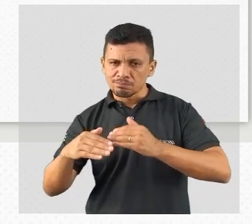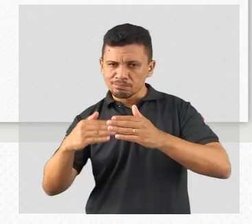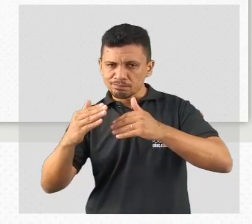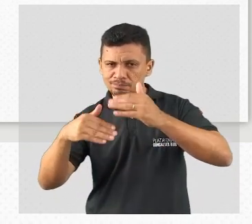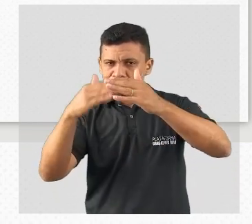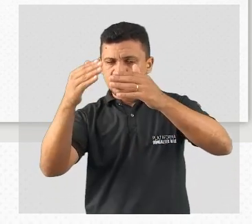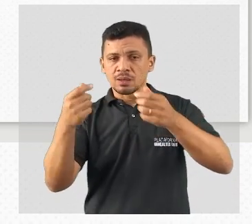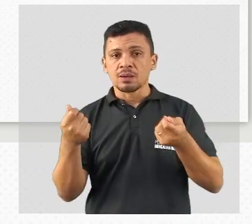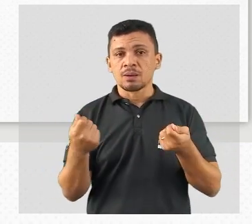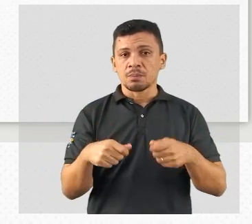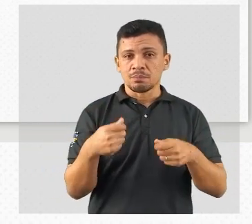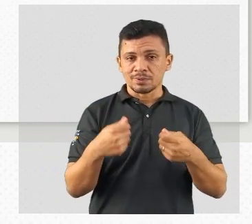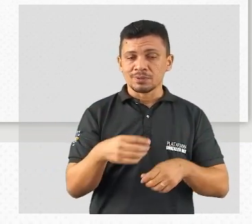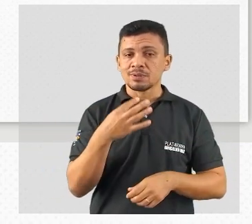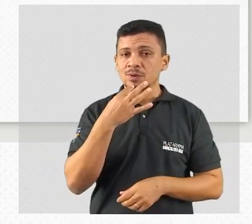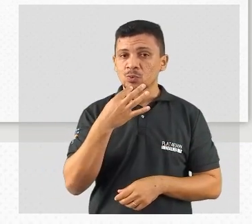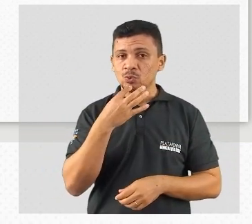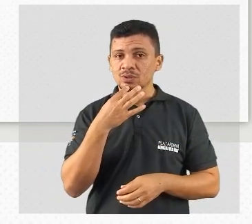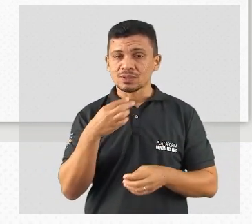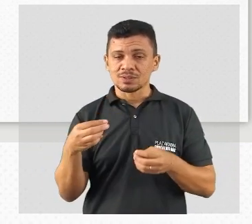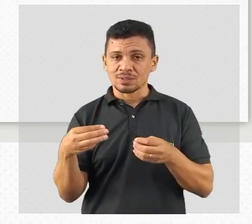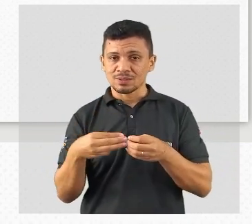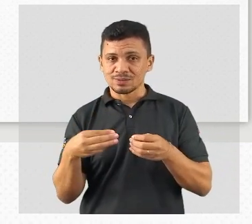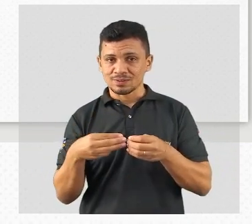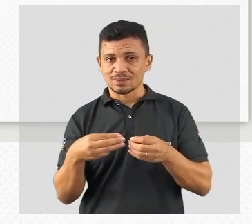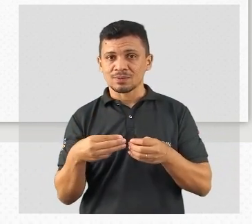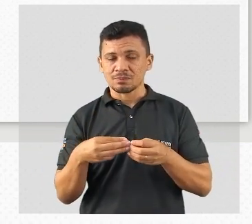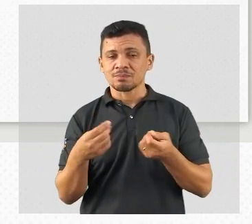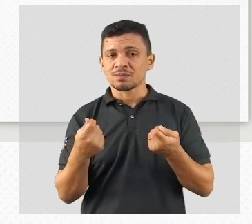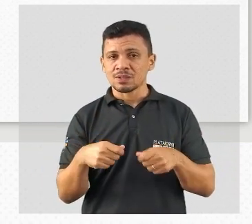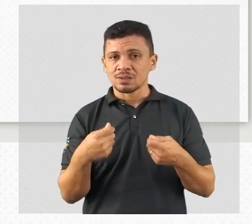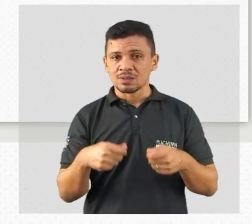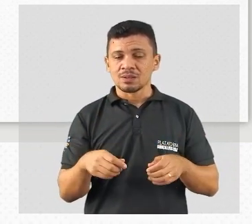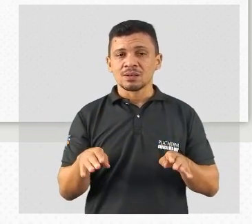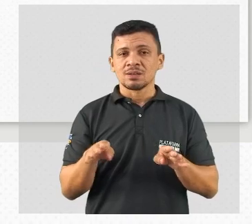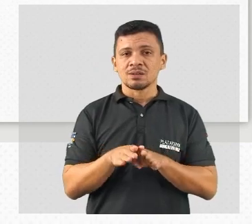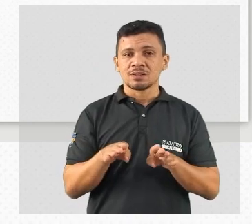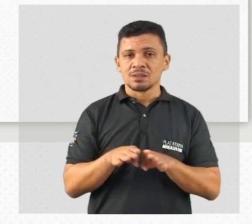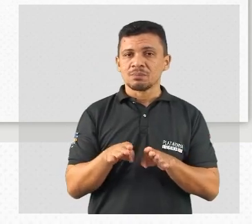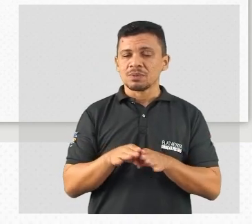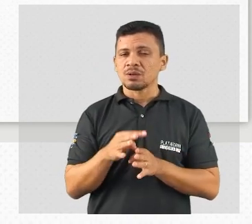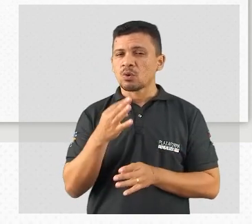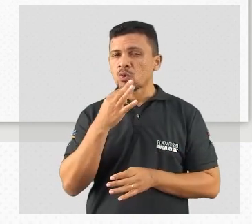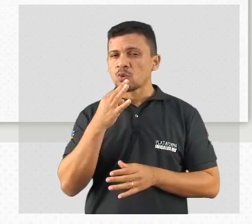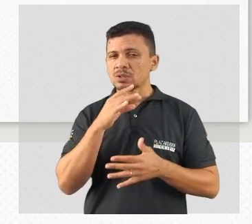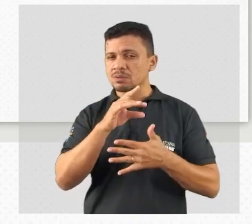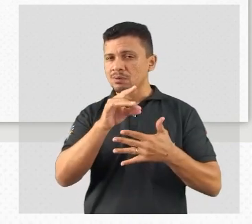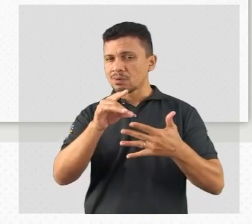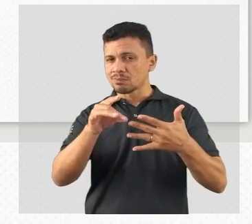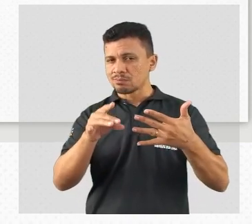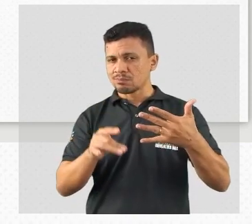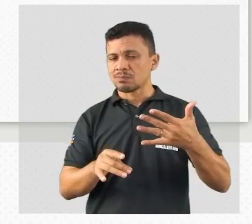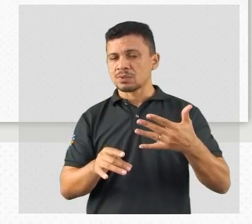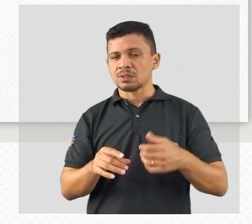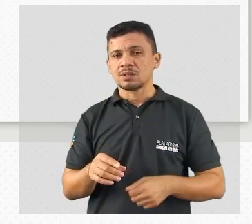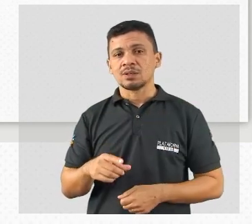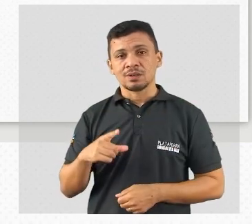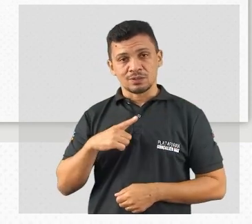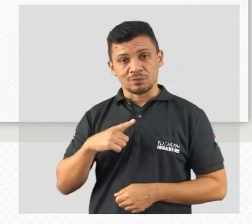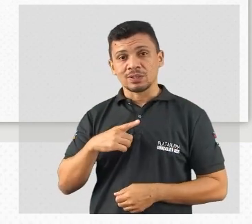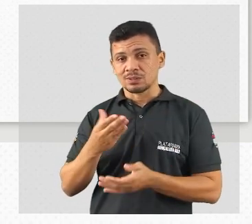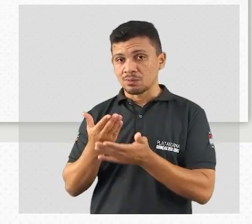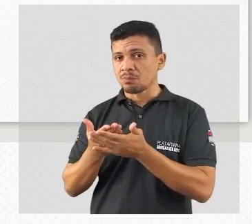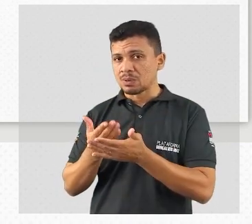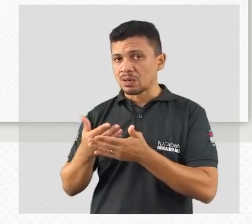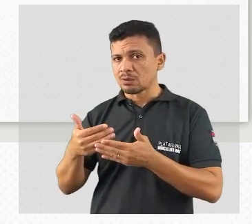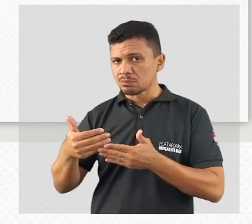precisa conhecer essas células eucarióticas, a gente precisa conhecer essas organelas, tá? A gente vai ter uma aula mais na frente, que a gente